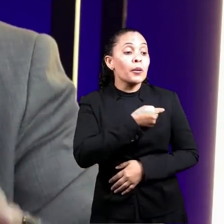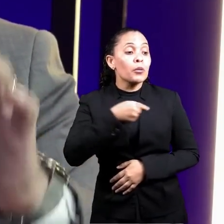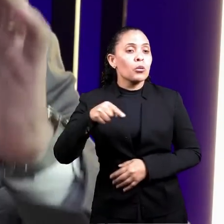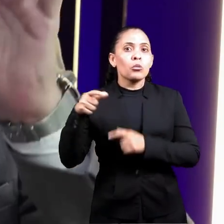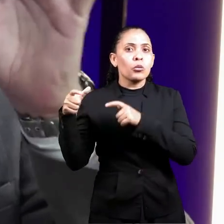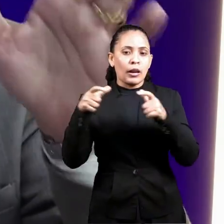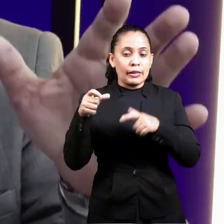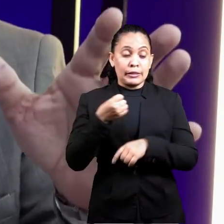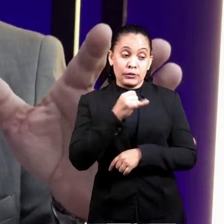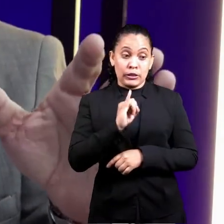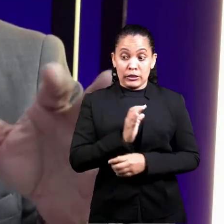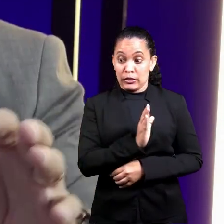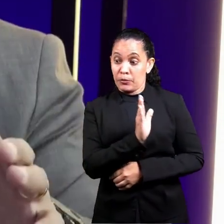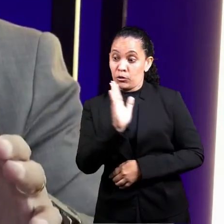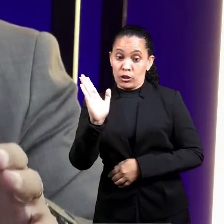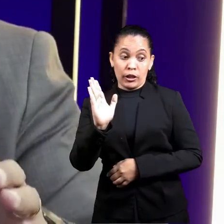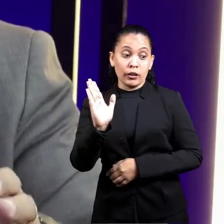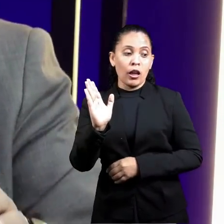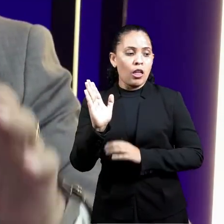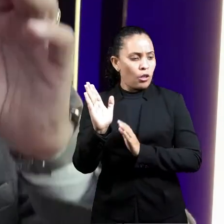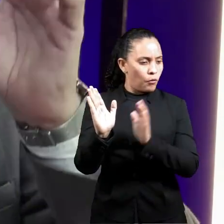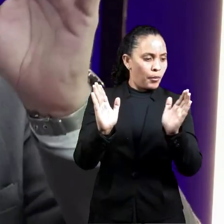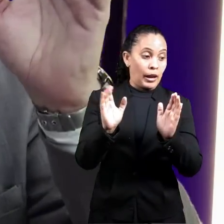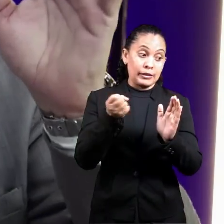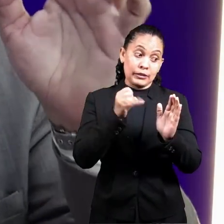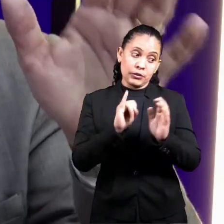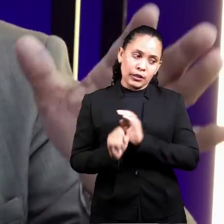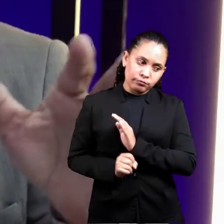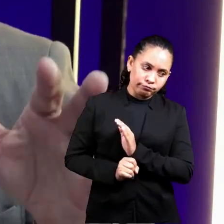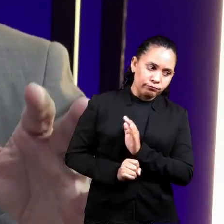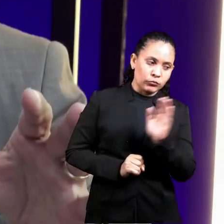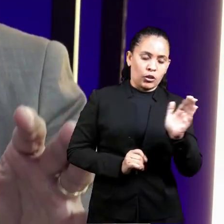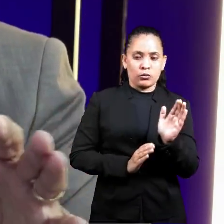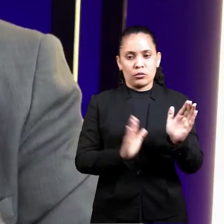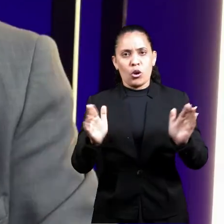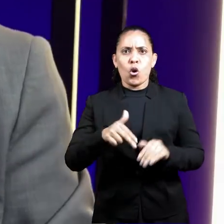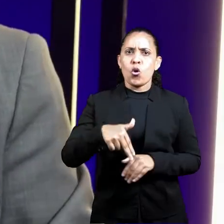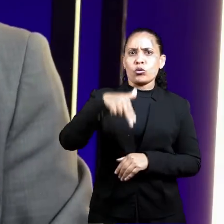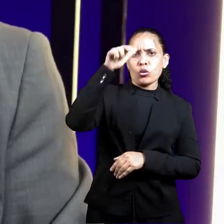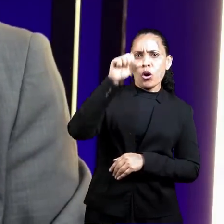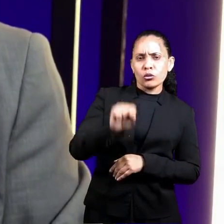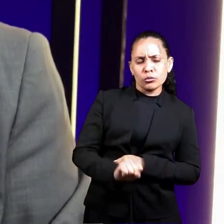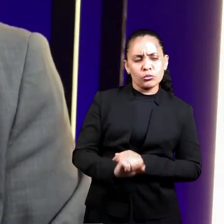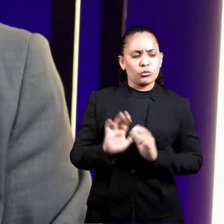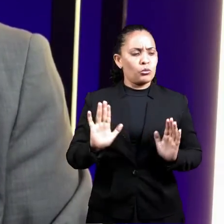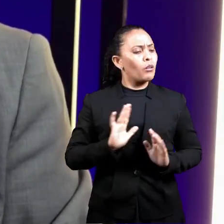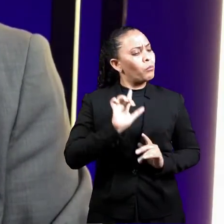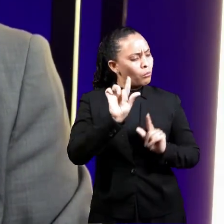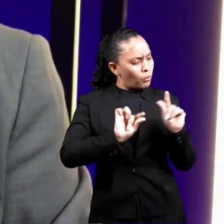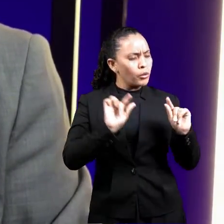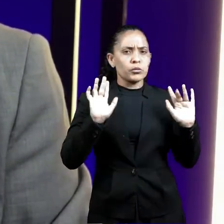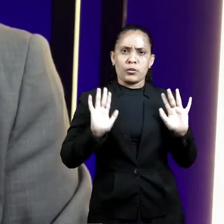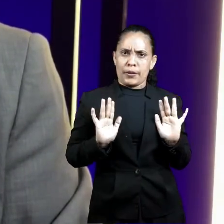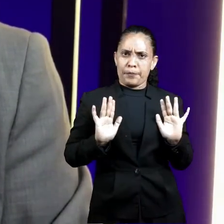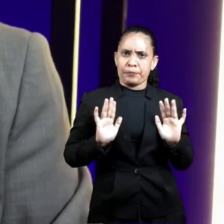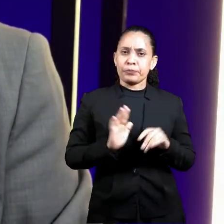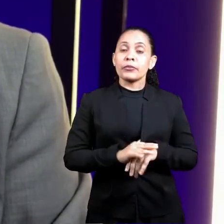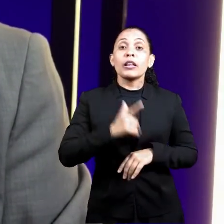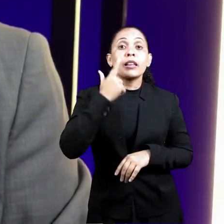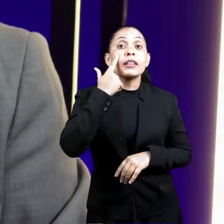vai. Se você quiser ir para a direita, eu vou para a esquerda. Se você escolher o norte, eu vou para o sul. E é interessante